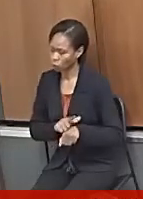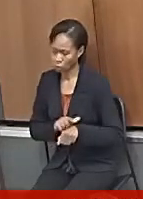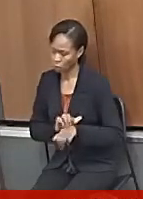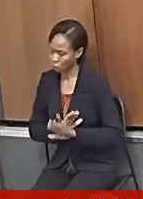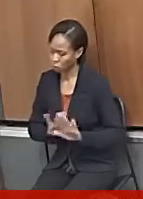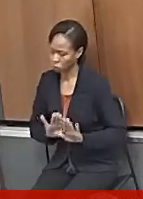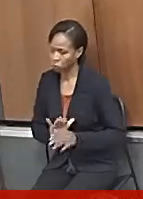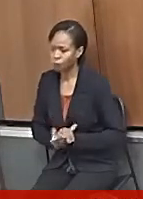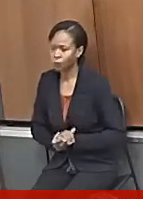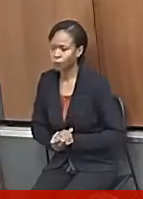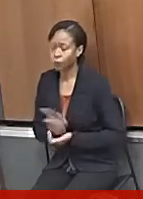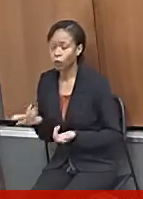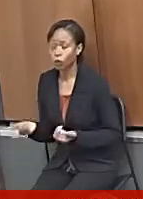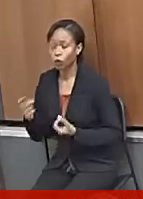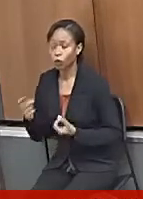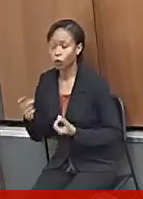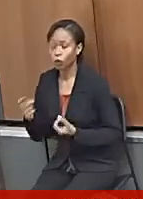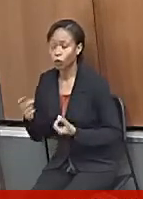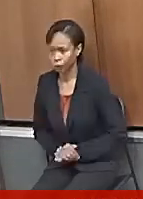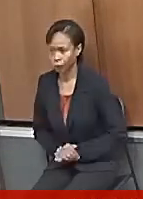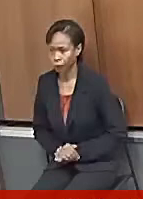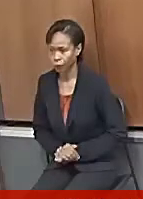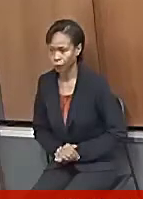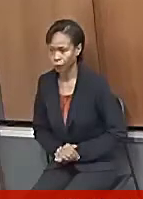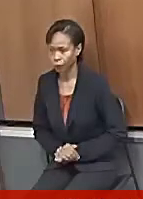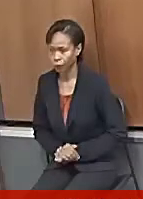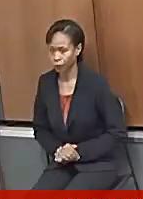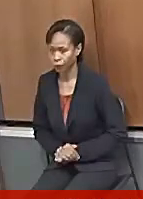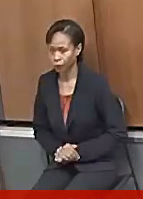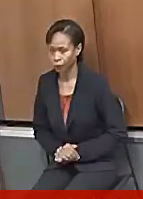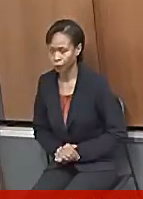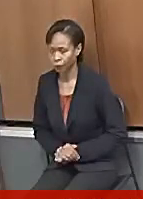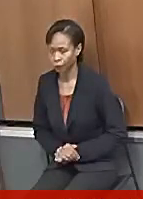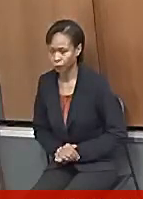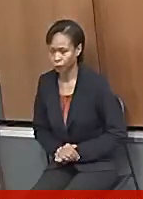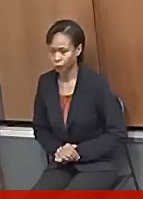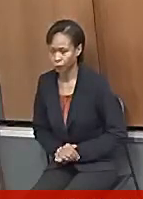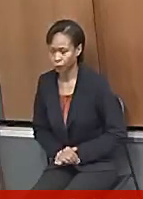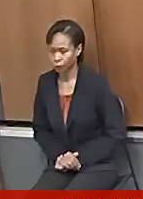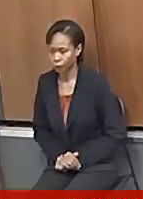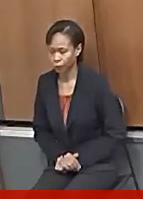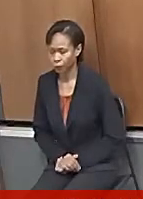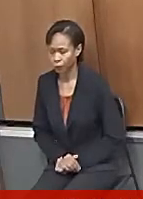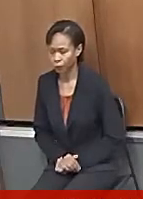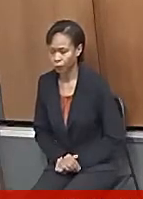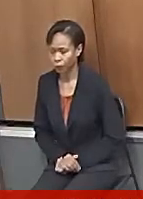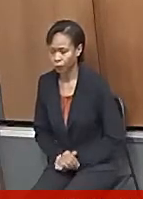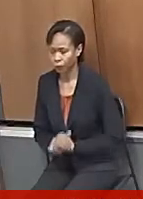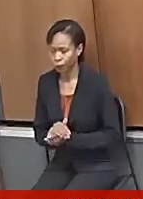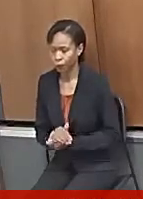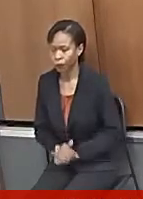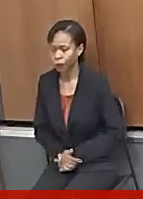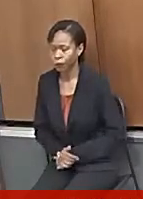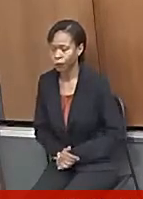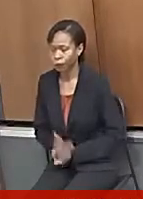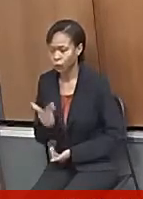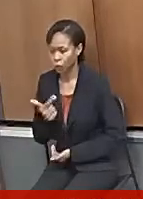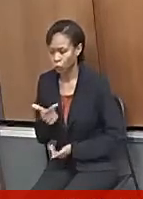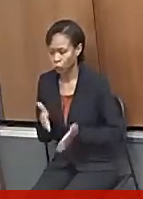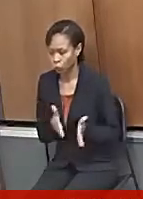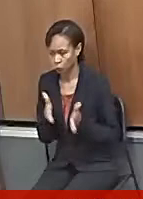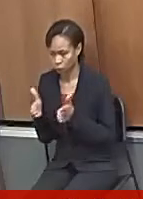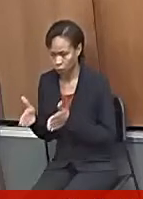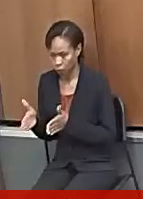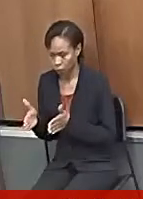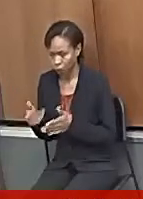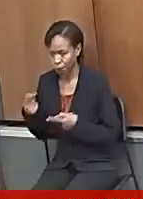estão reabertos trabalho receber e discutir votar proposições da comissão passa à segunda fase do dia que compreende